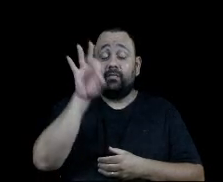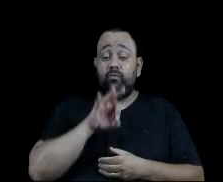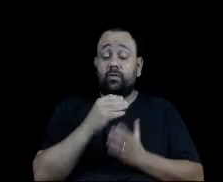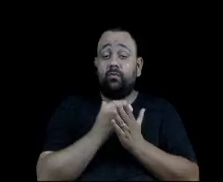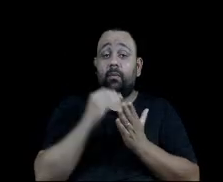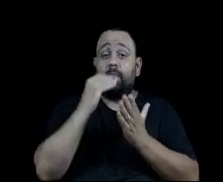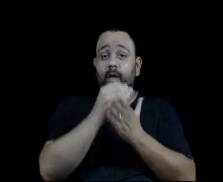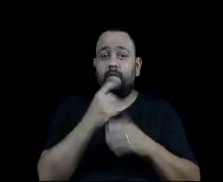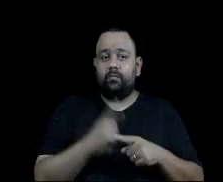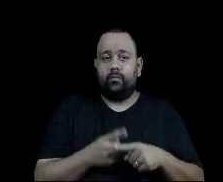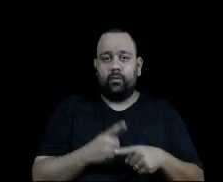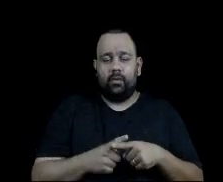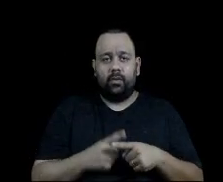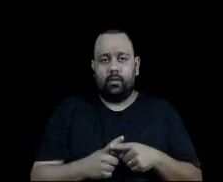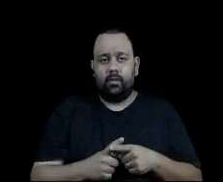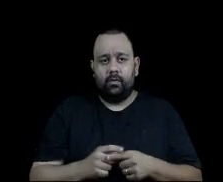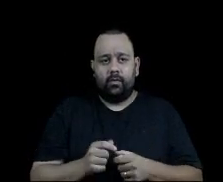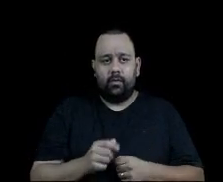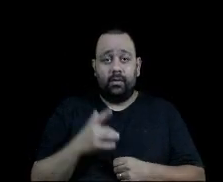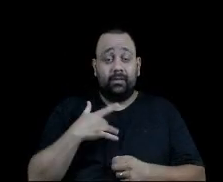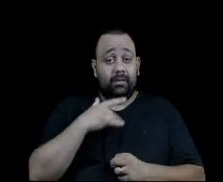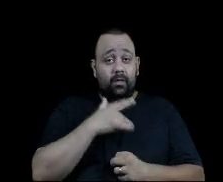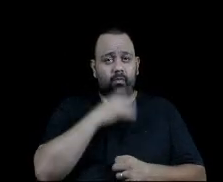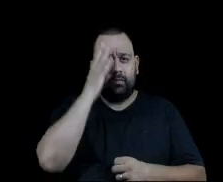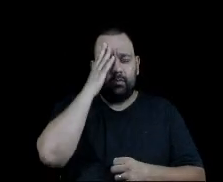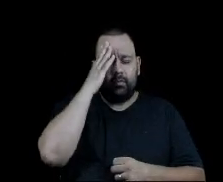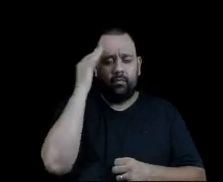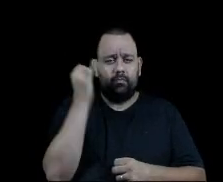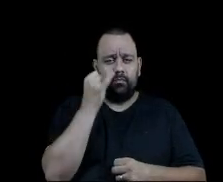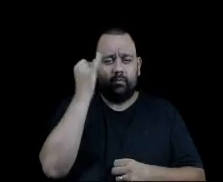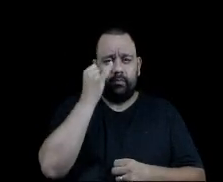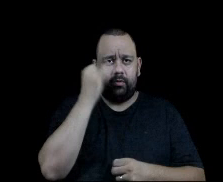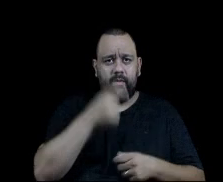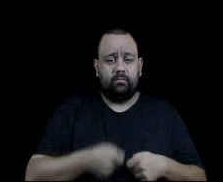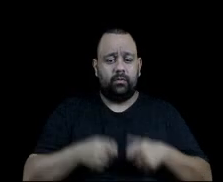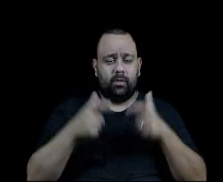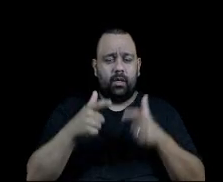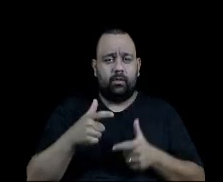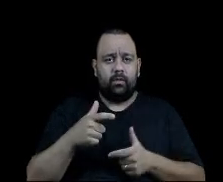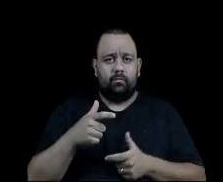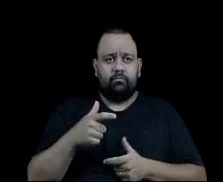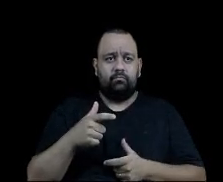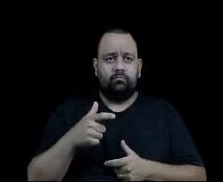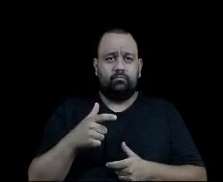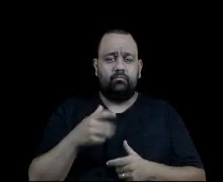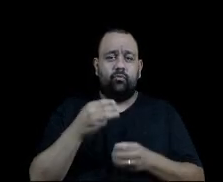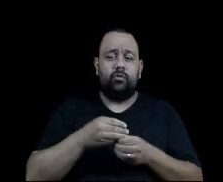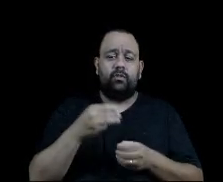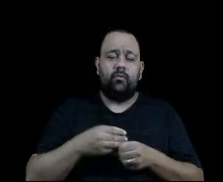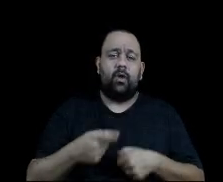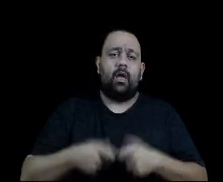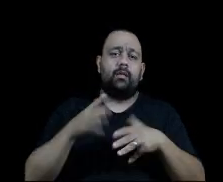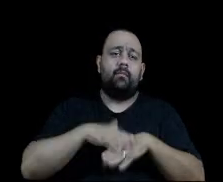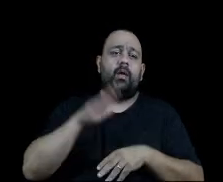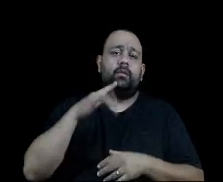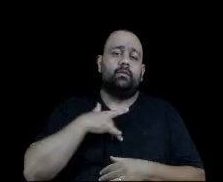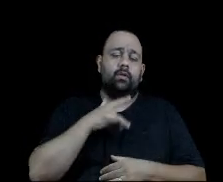ficando quase 10% a mais, porque a saúde é um dos maiores gastos do município,